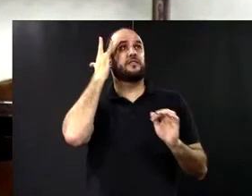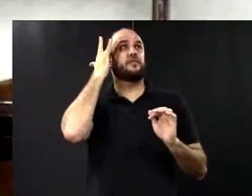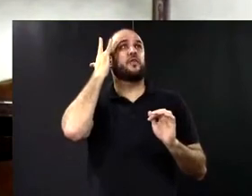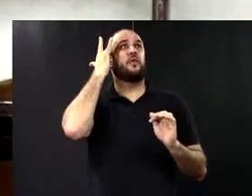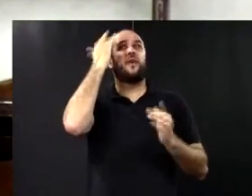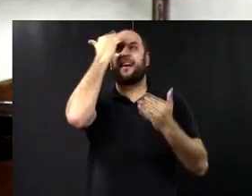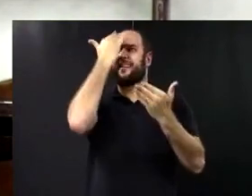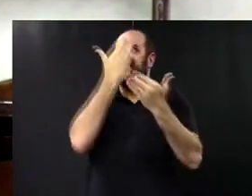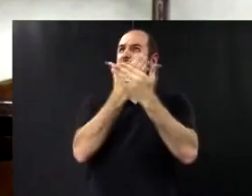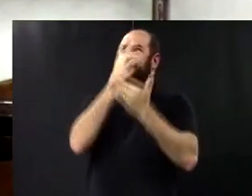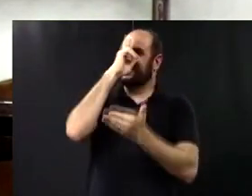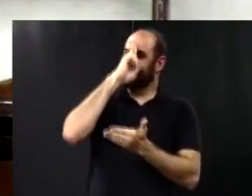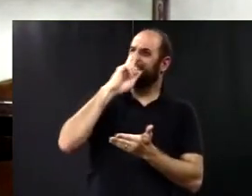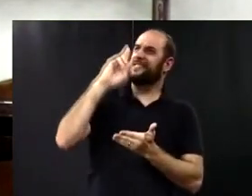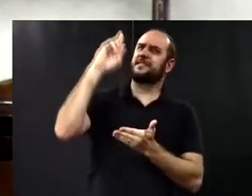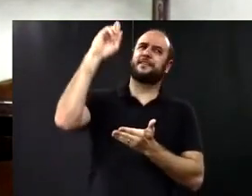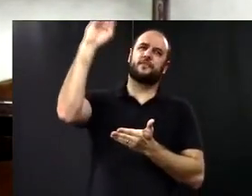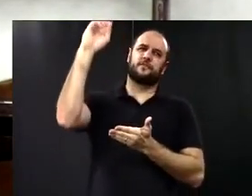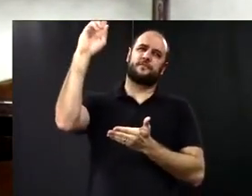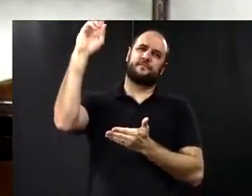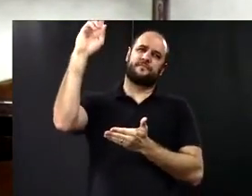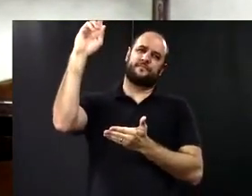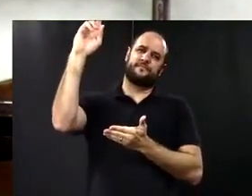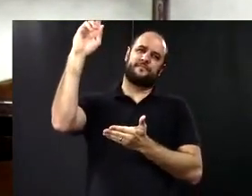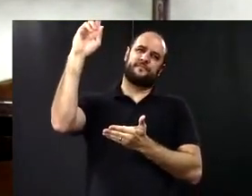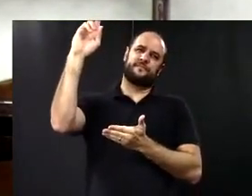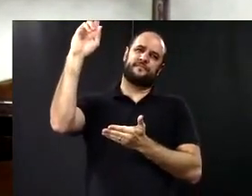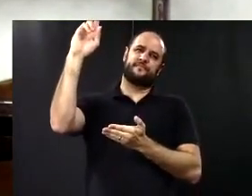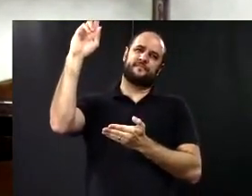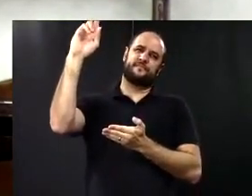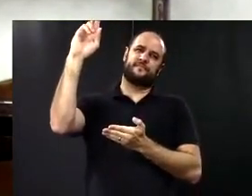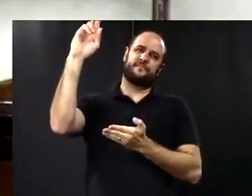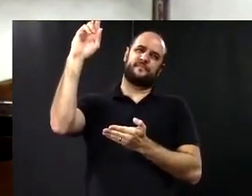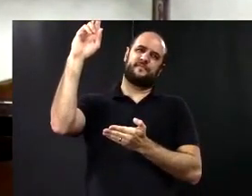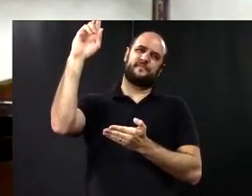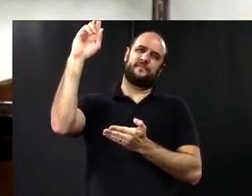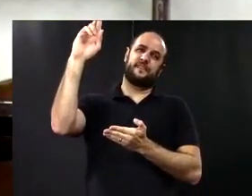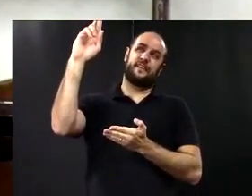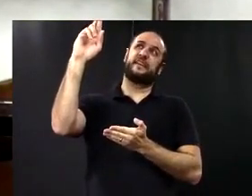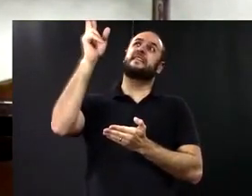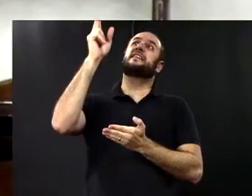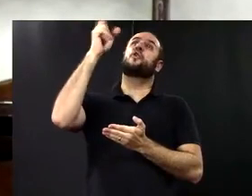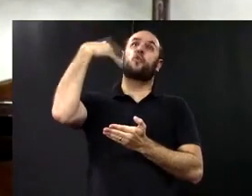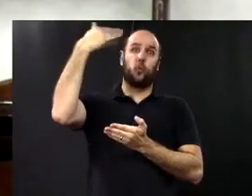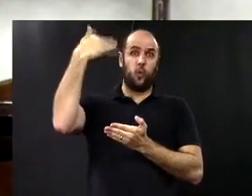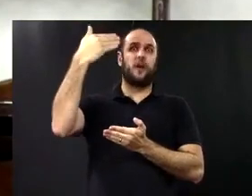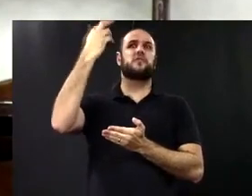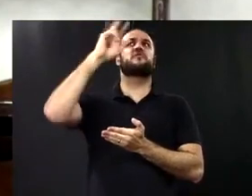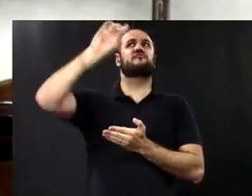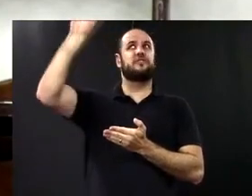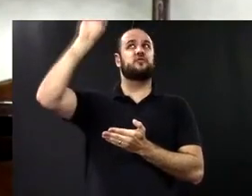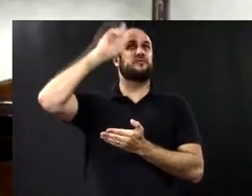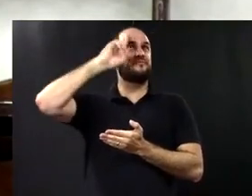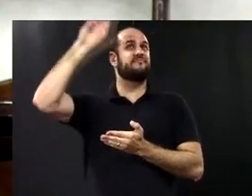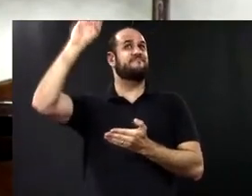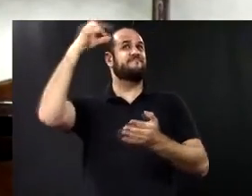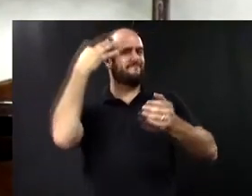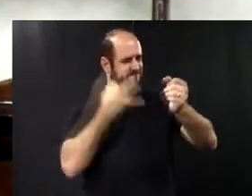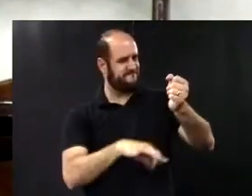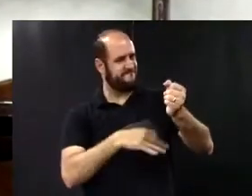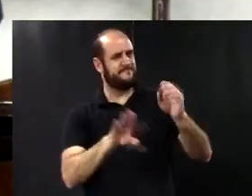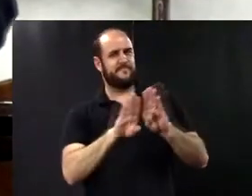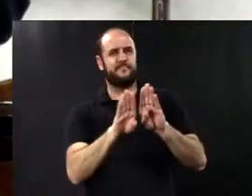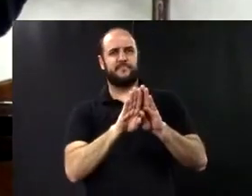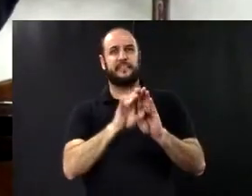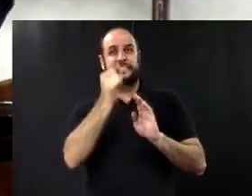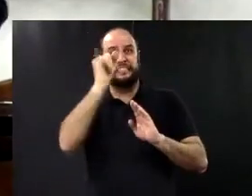a quem tu repreendes, ao Senhor, a quem repreendes e a quem ensina a lei. Então, bem-aventurado o